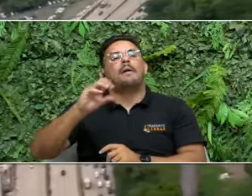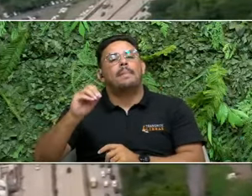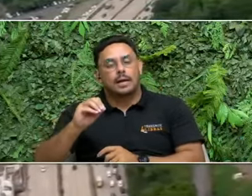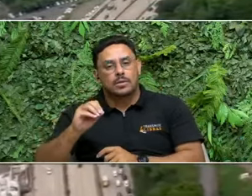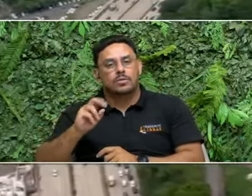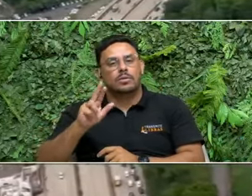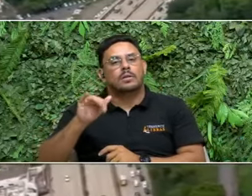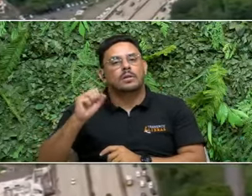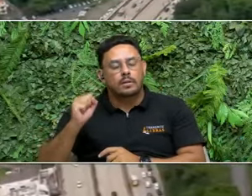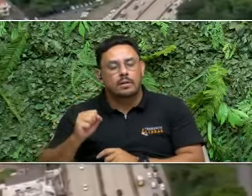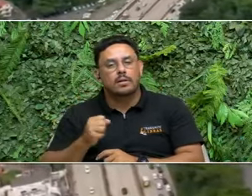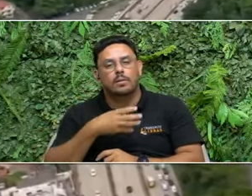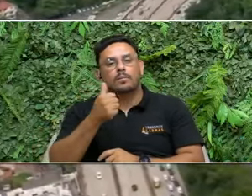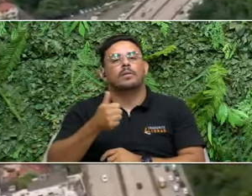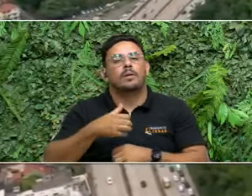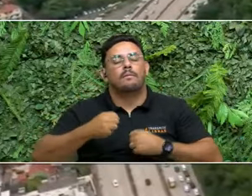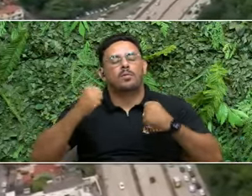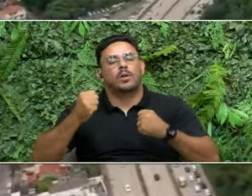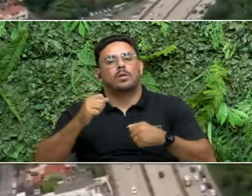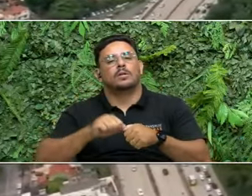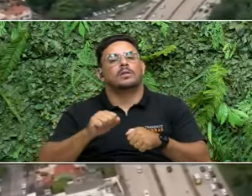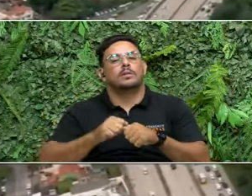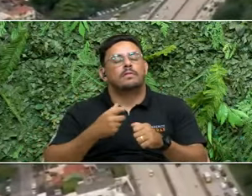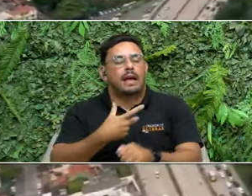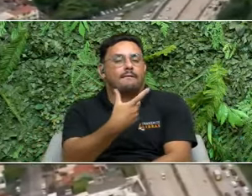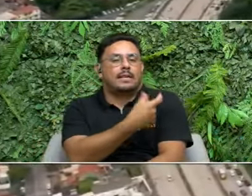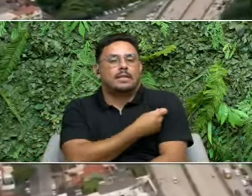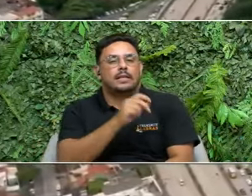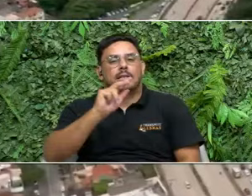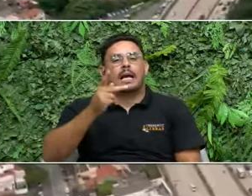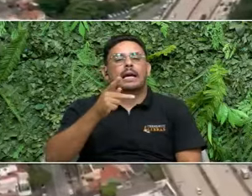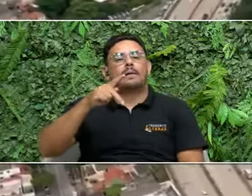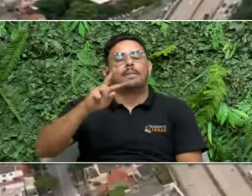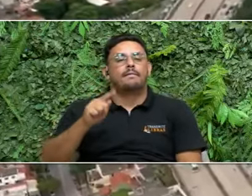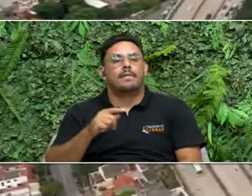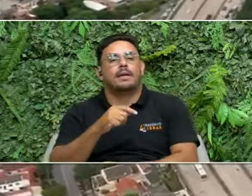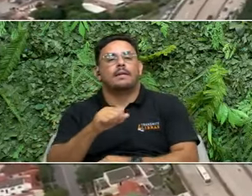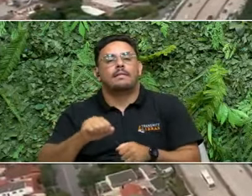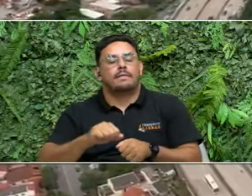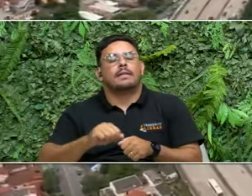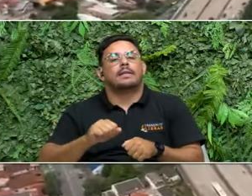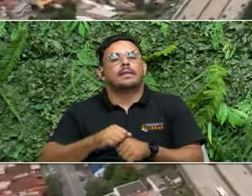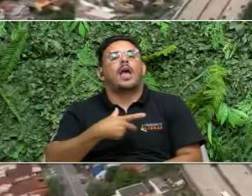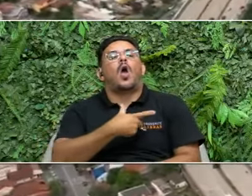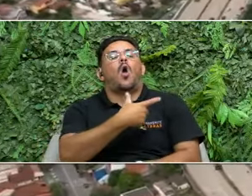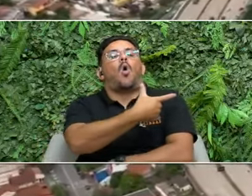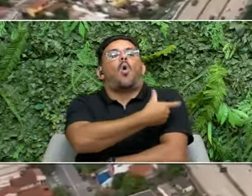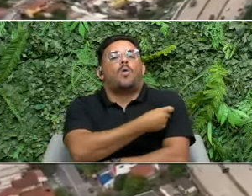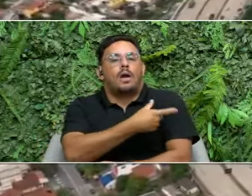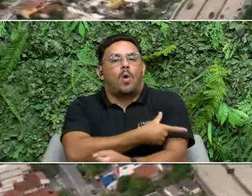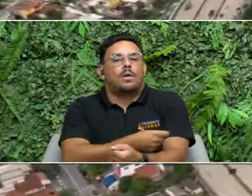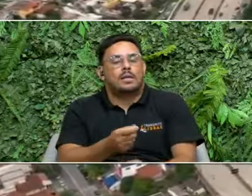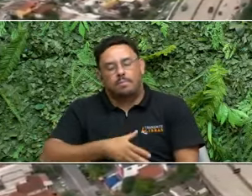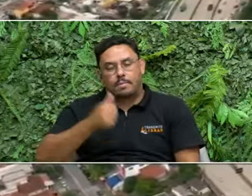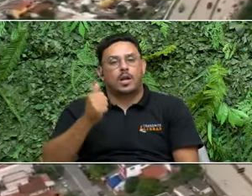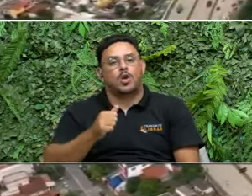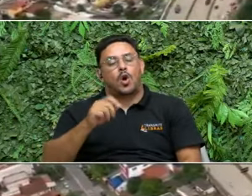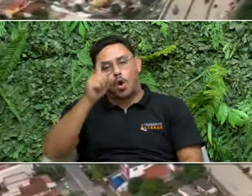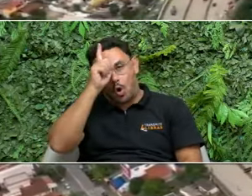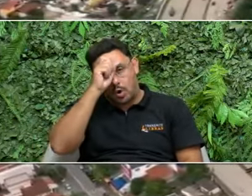mulheres prevenidas são ainda mais poderosas vacina contra o HPV e mantenha o Papa Nicolau em dia ajude o Mário pena no combate ao câncer Mari